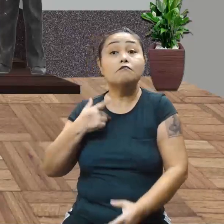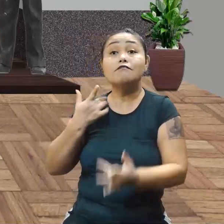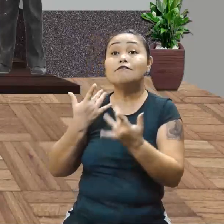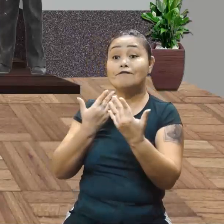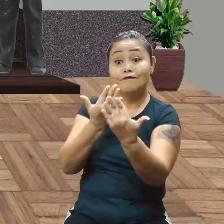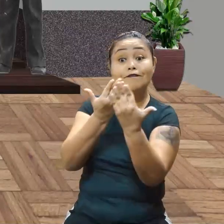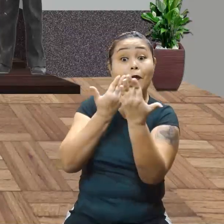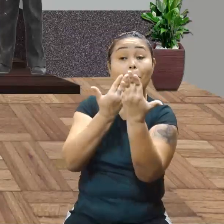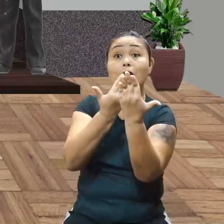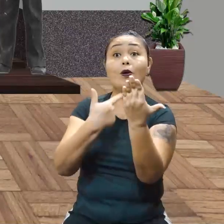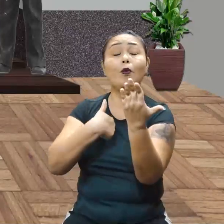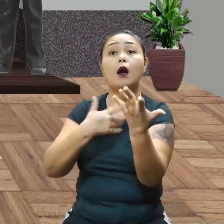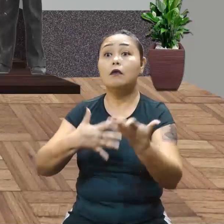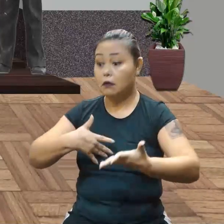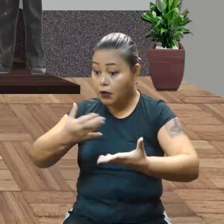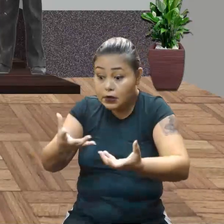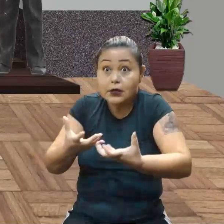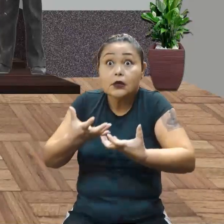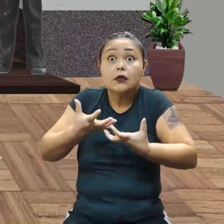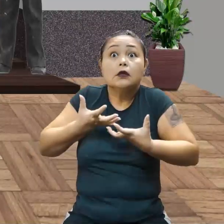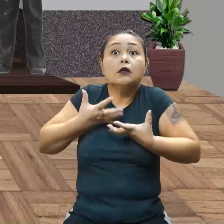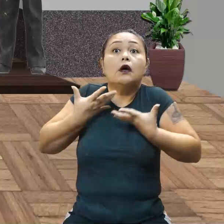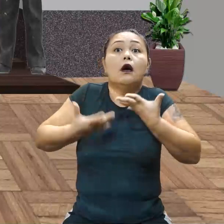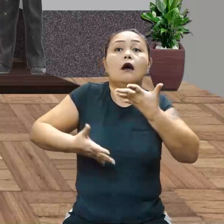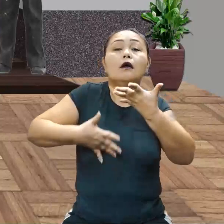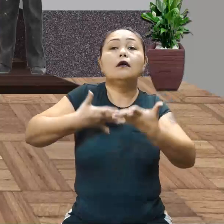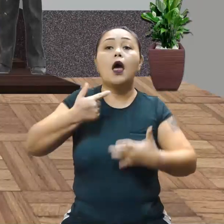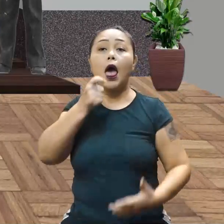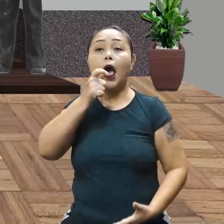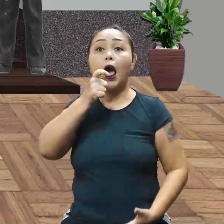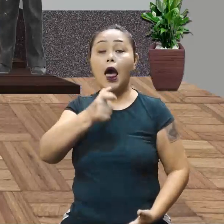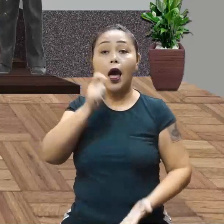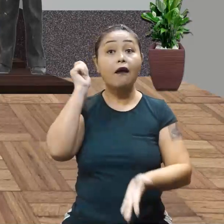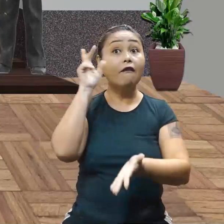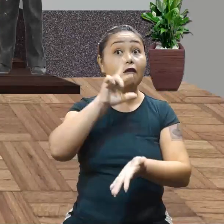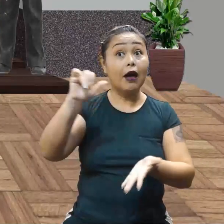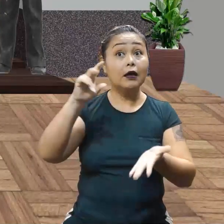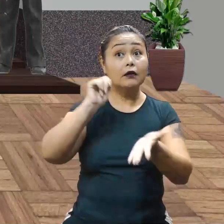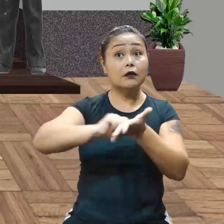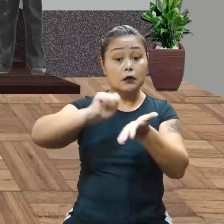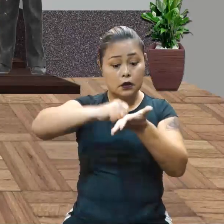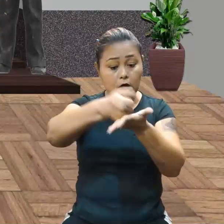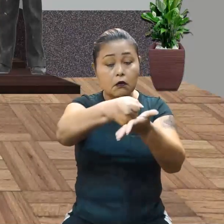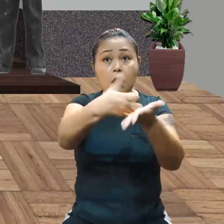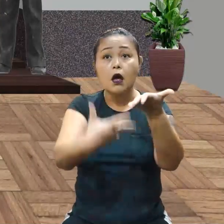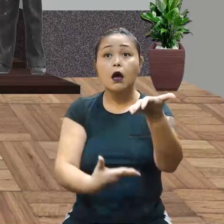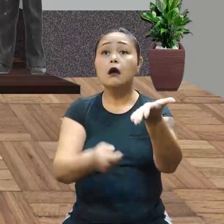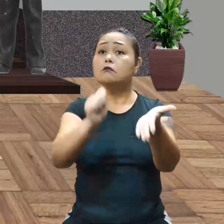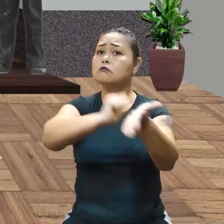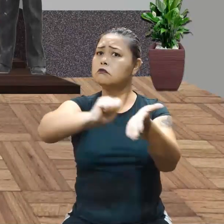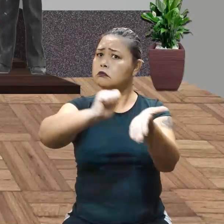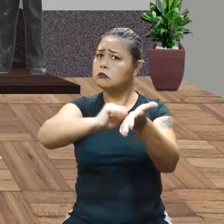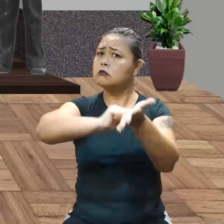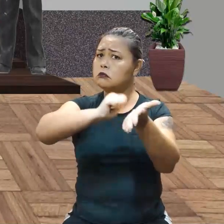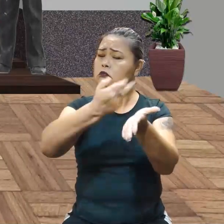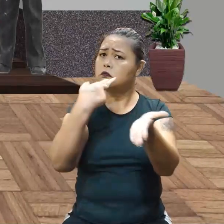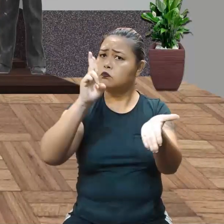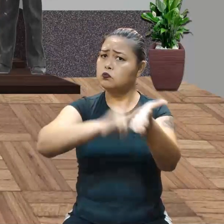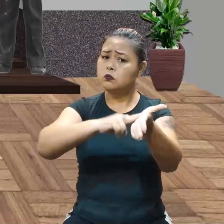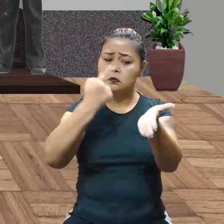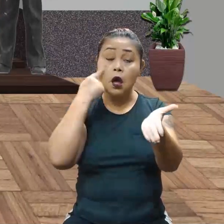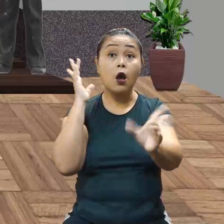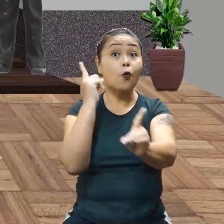mas ele se vê tão empolgado pela história de Rondon, que Albert Einstein vai escrever de próprio punho, carta essa, que depois vai